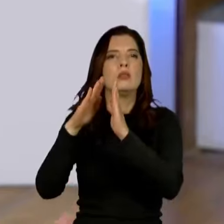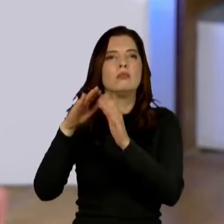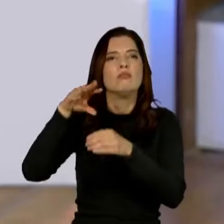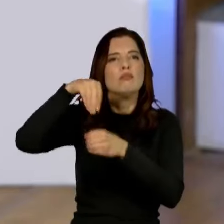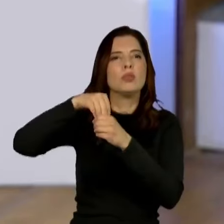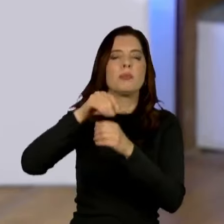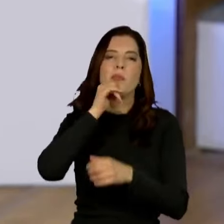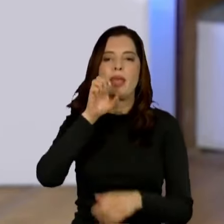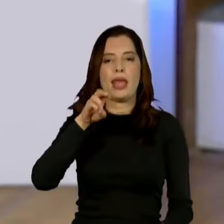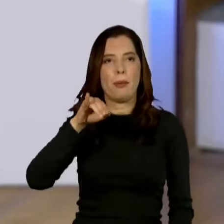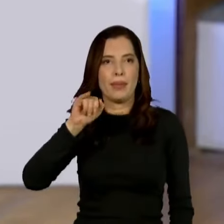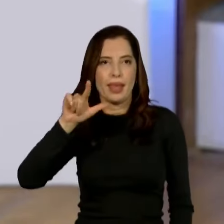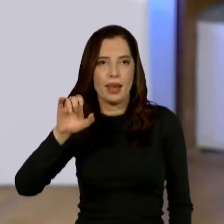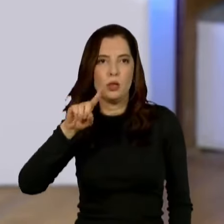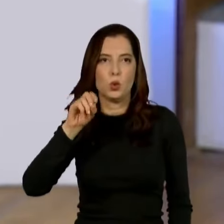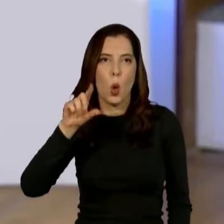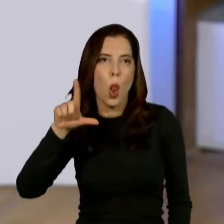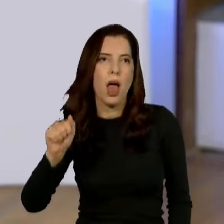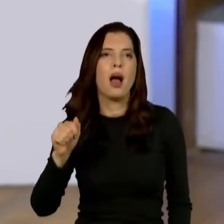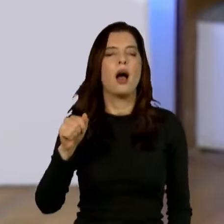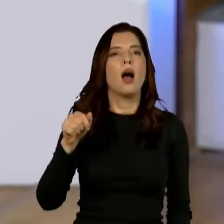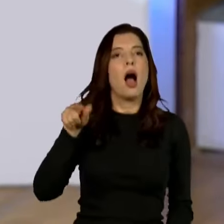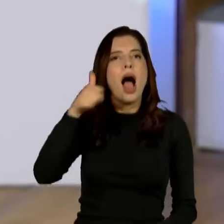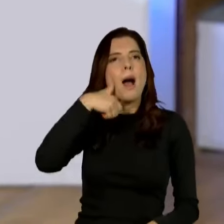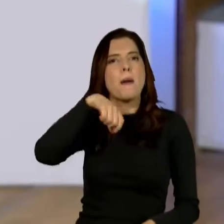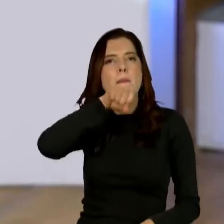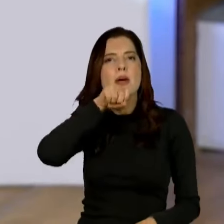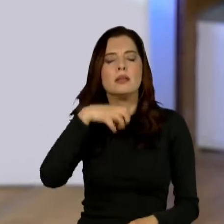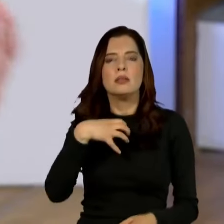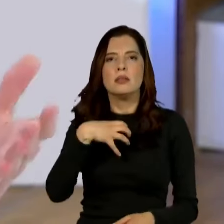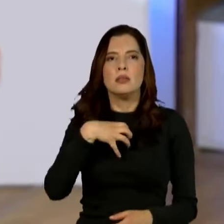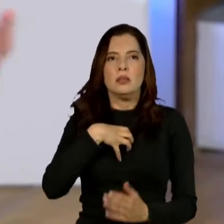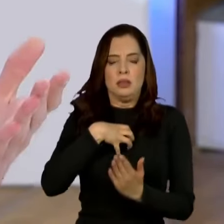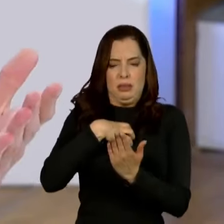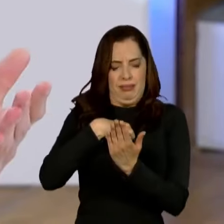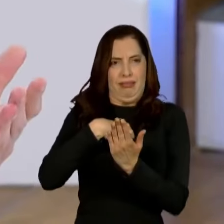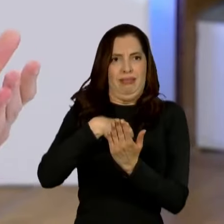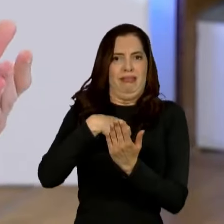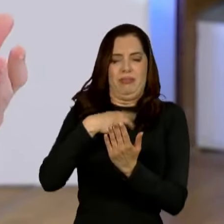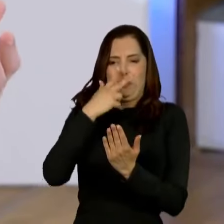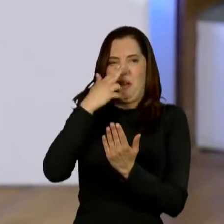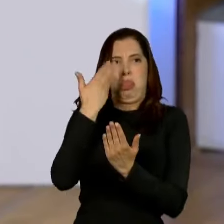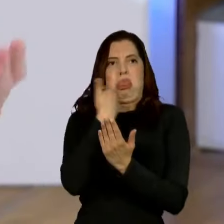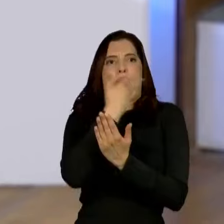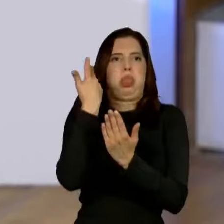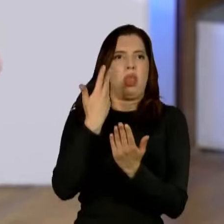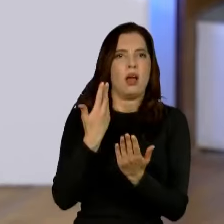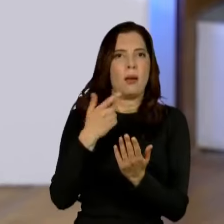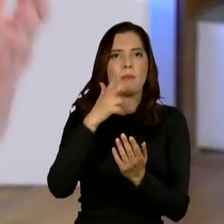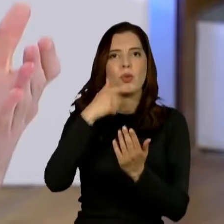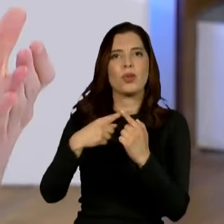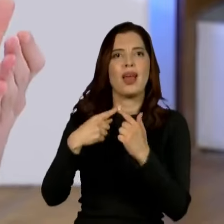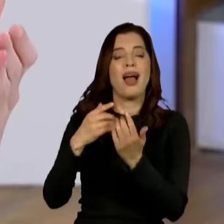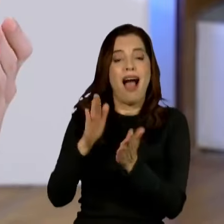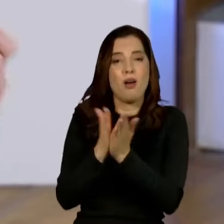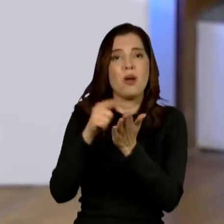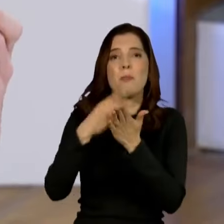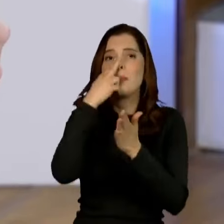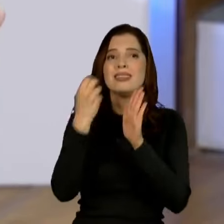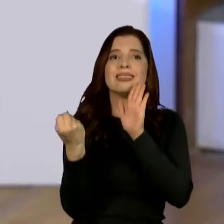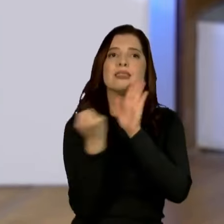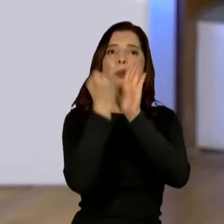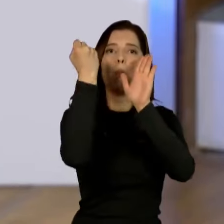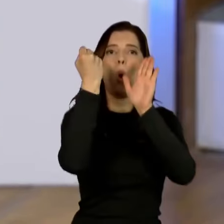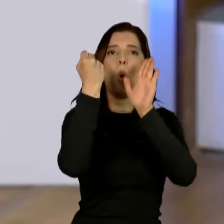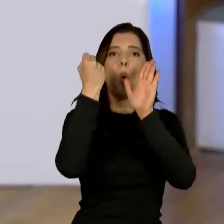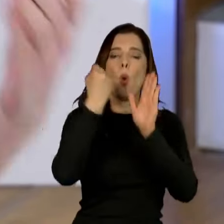Emile Zola ou Victor Hugo à escola, minha mãe se sentia agressada, porque quando ela via um livro, o livro era como o símbolo de a